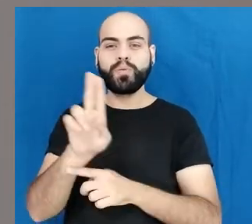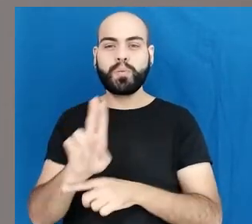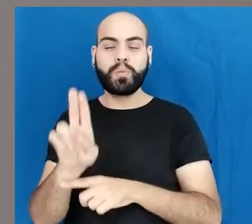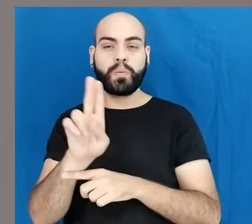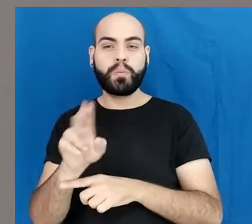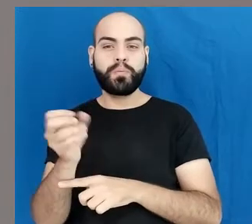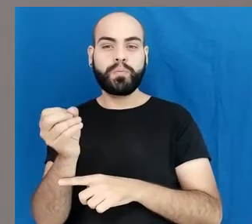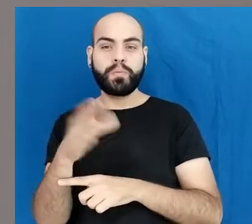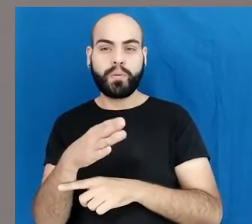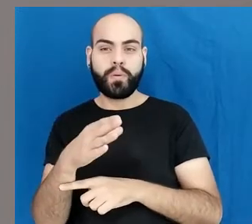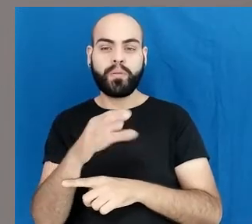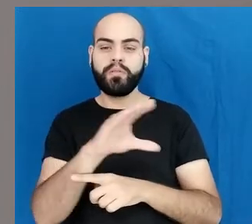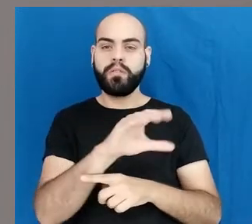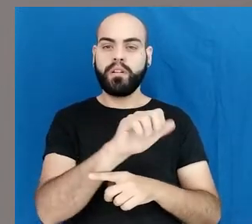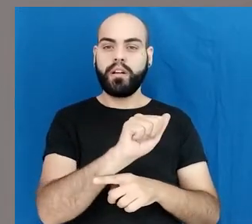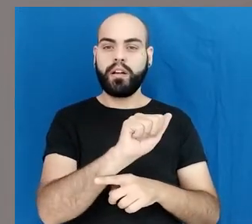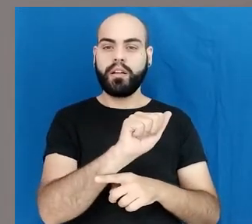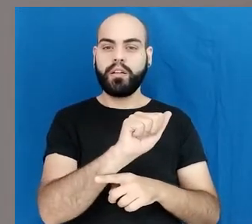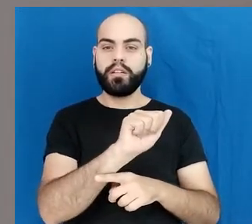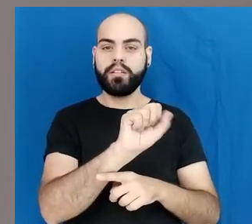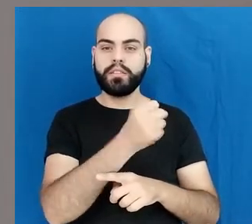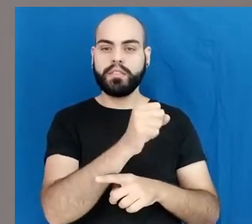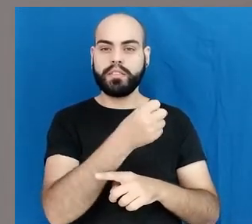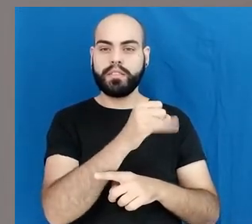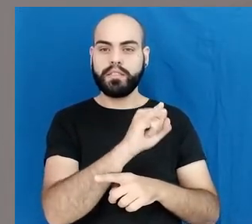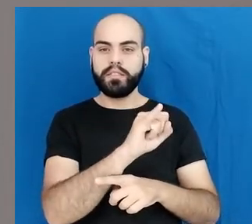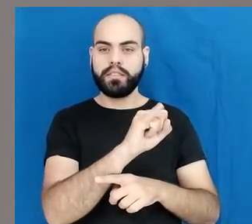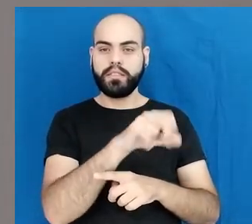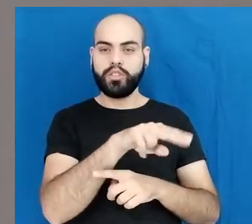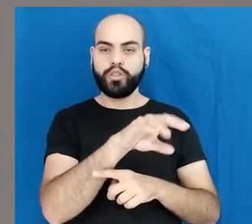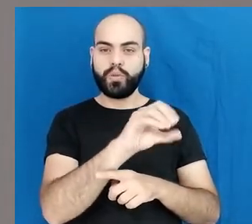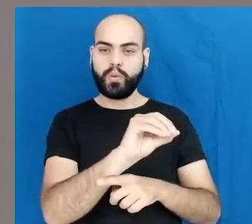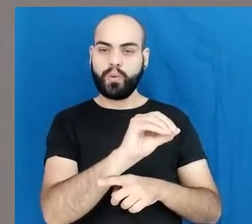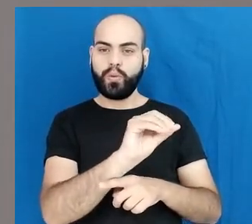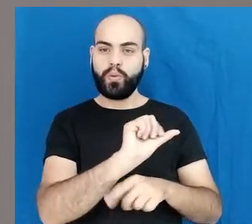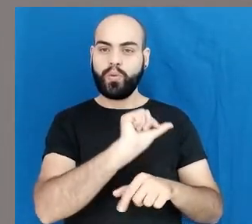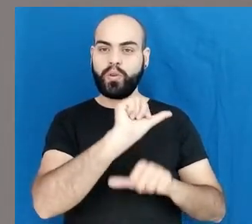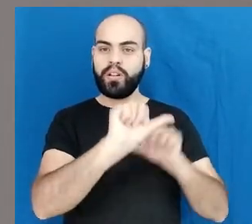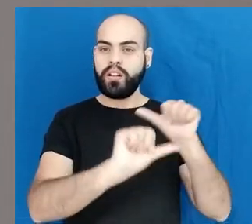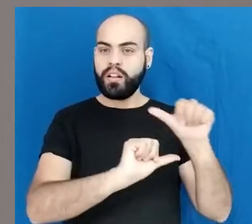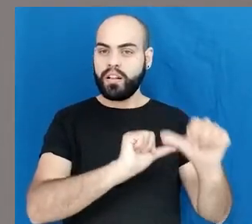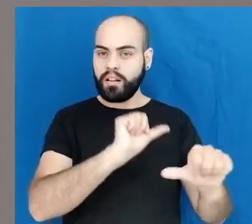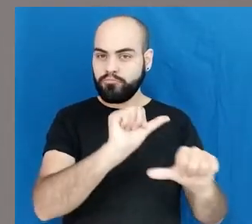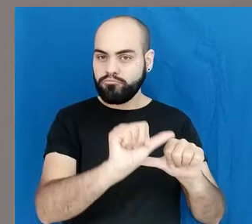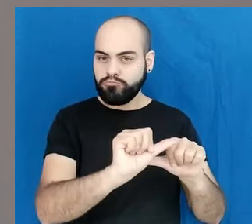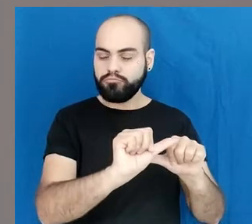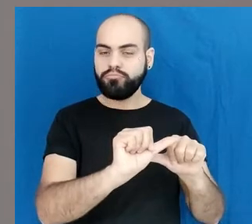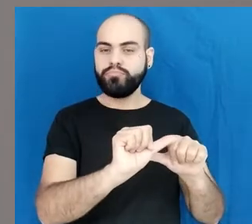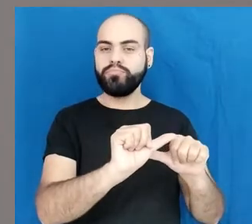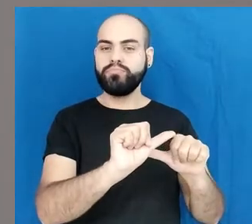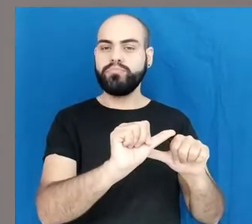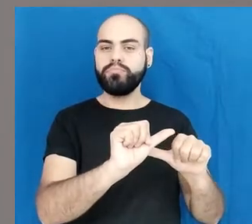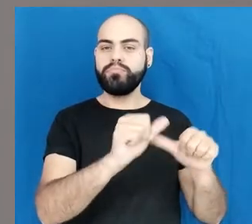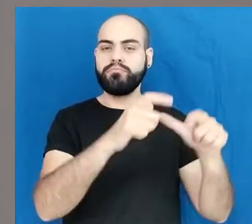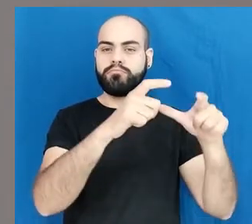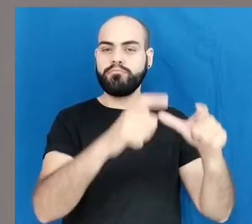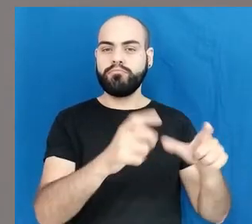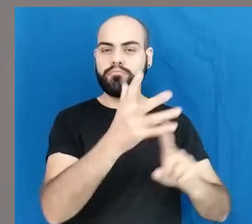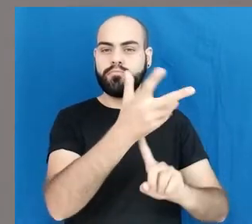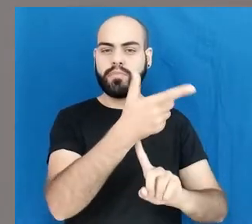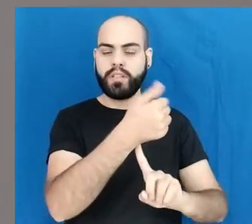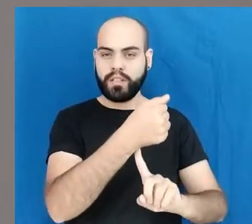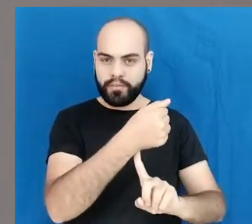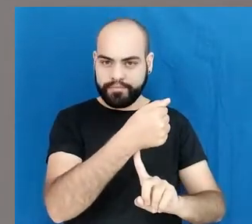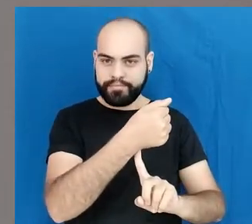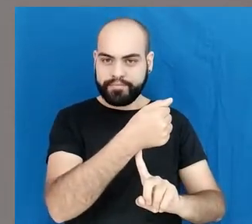uso, né, tanto do cassino, que mais tarde viria a ser o Museu de Arte da Pampulha, e aqui da